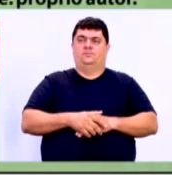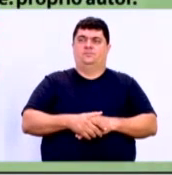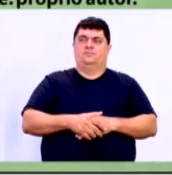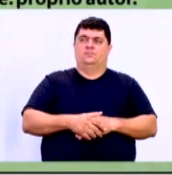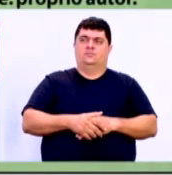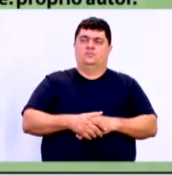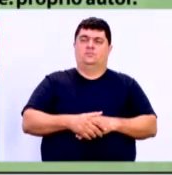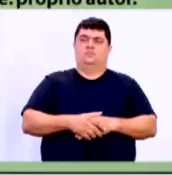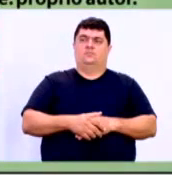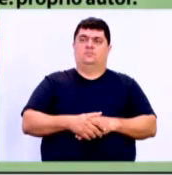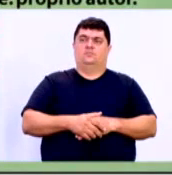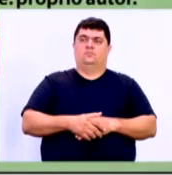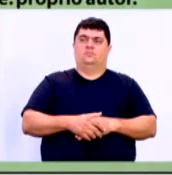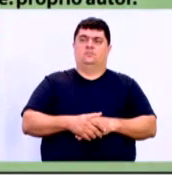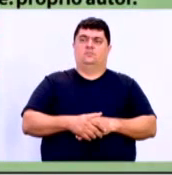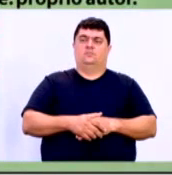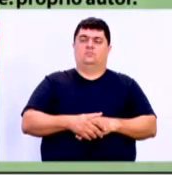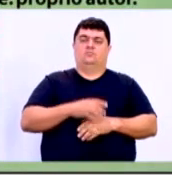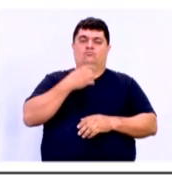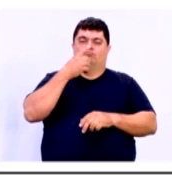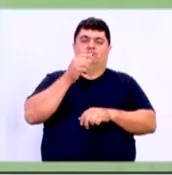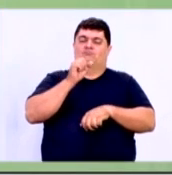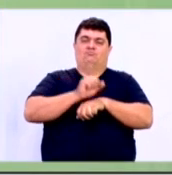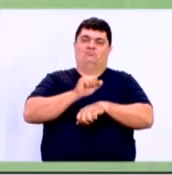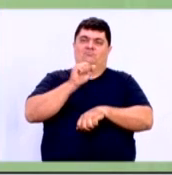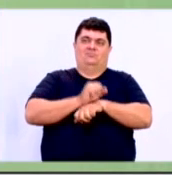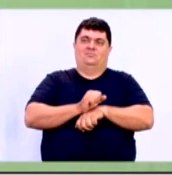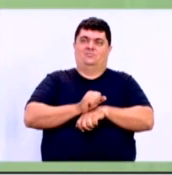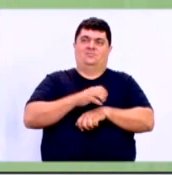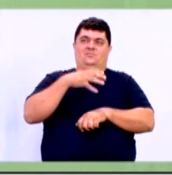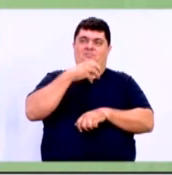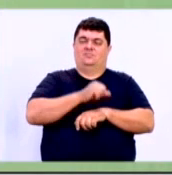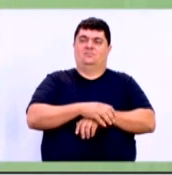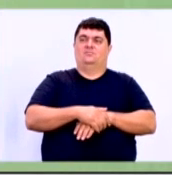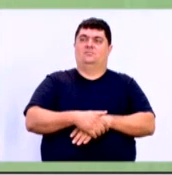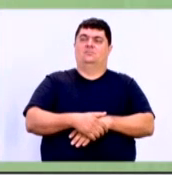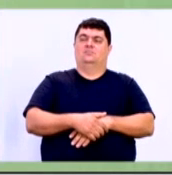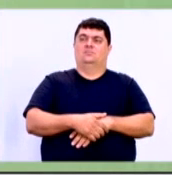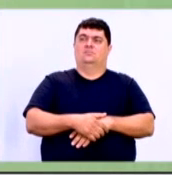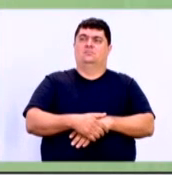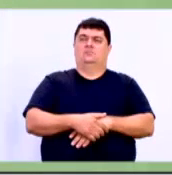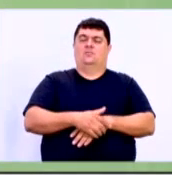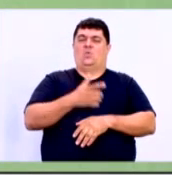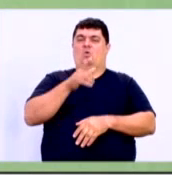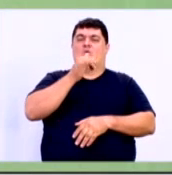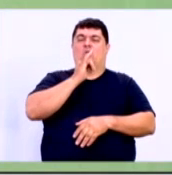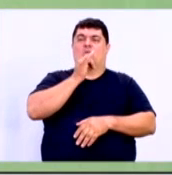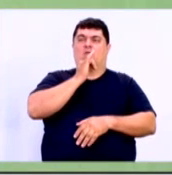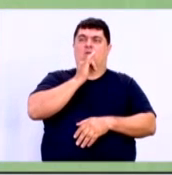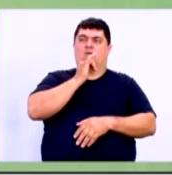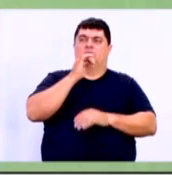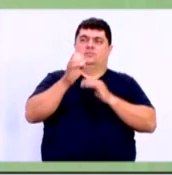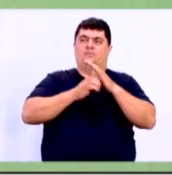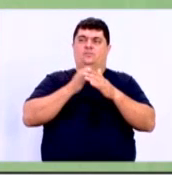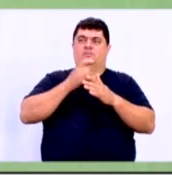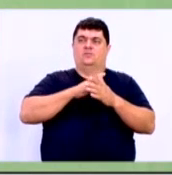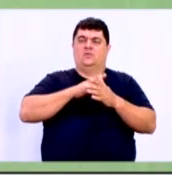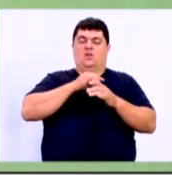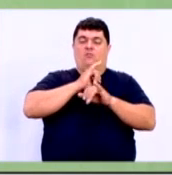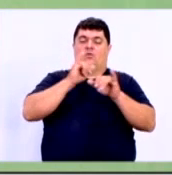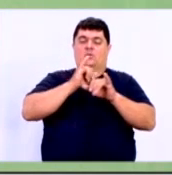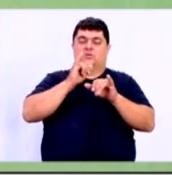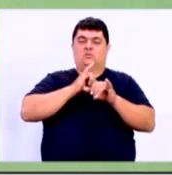É rápido mesmo, gente. Não dá tempo de parar, não. Então, vamos embora. Outro exemplo. Uma empresa apresentou o seguinte